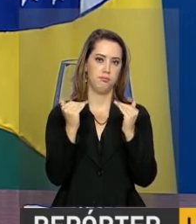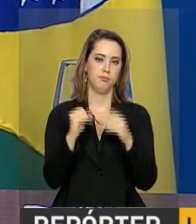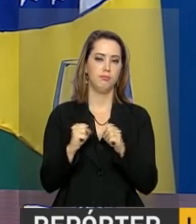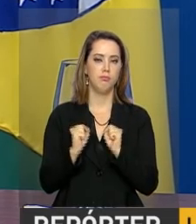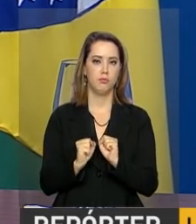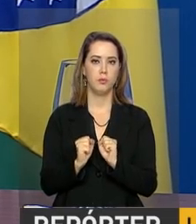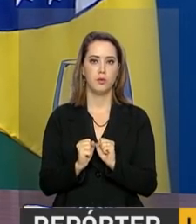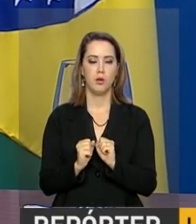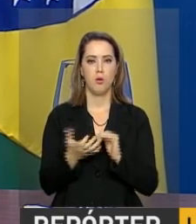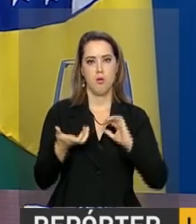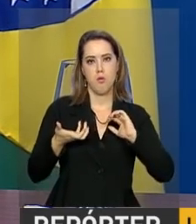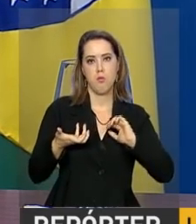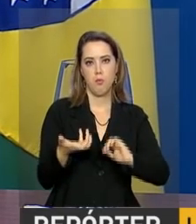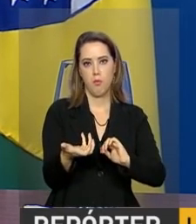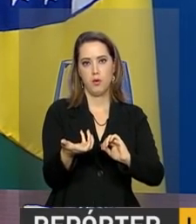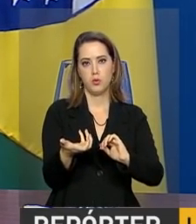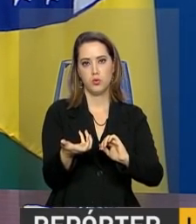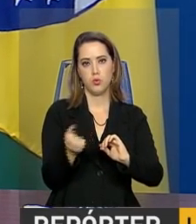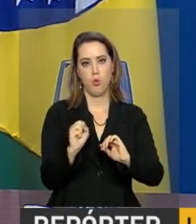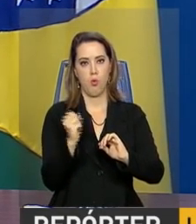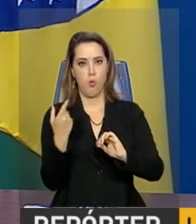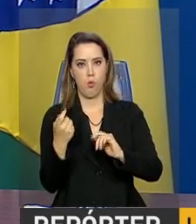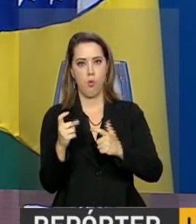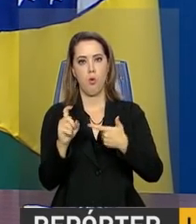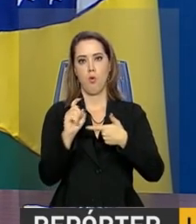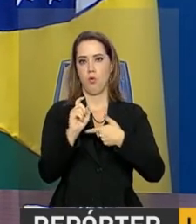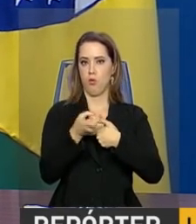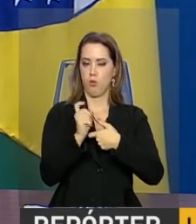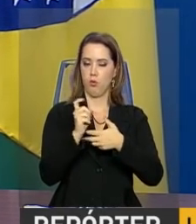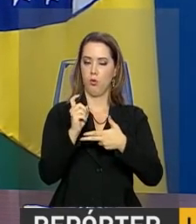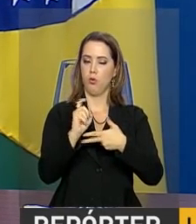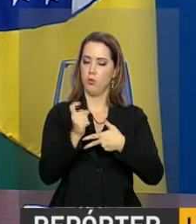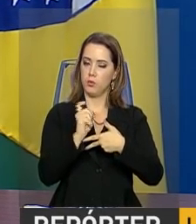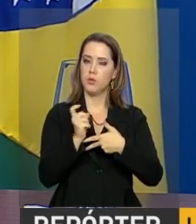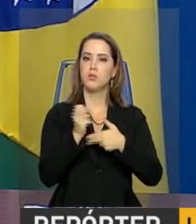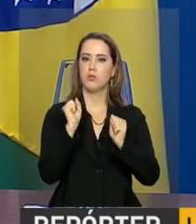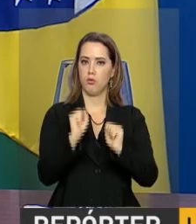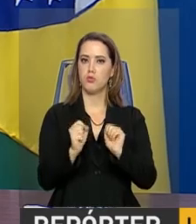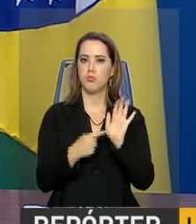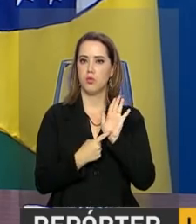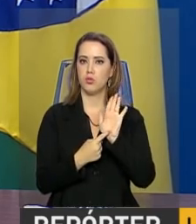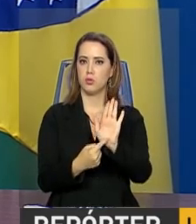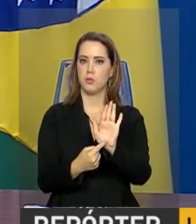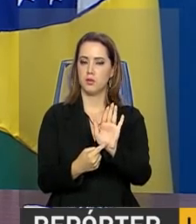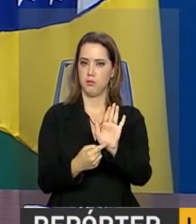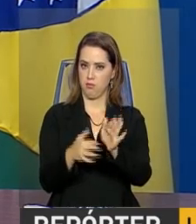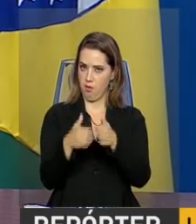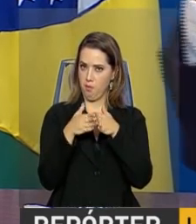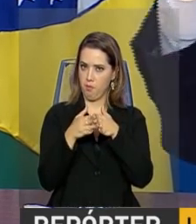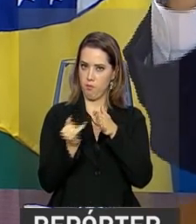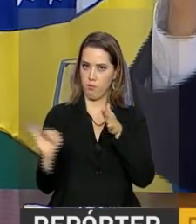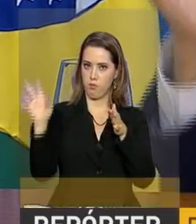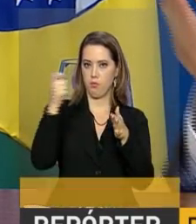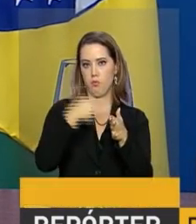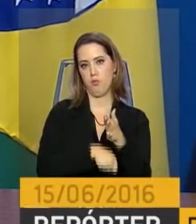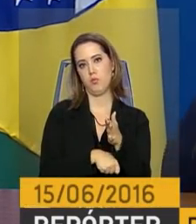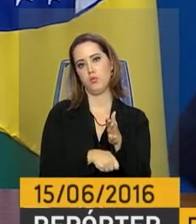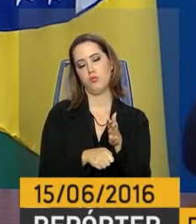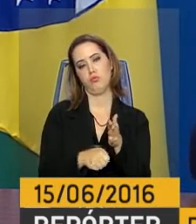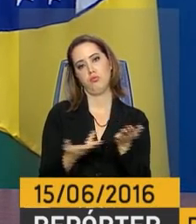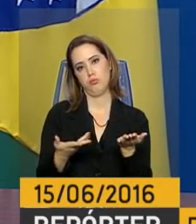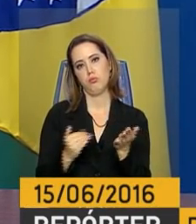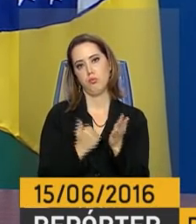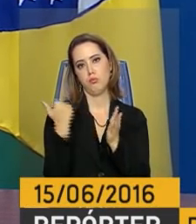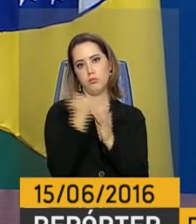o o Congresso Nacional ou o Executivo proporem no futuro, seja daqui 1 ano, 2, 3, 10, 15, 20